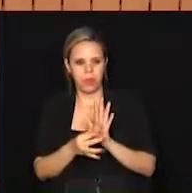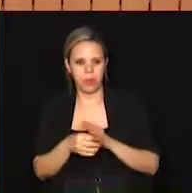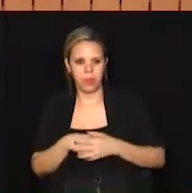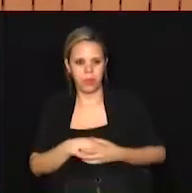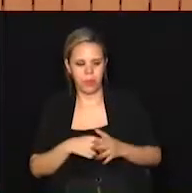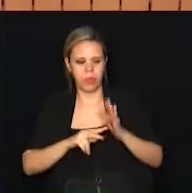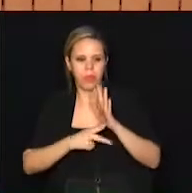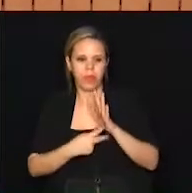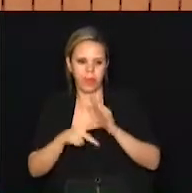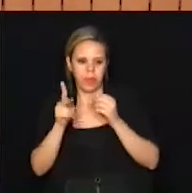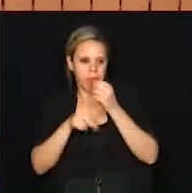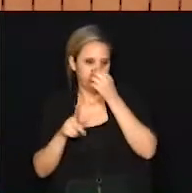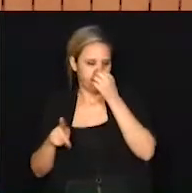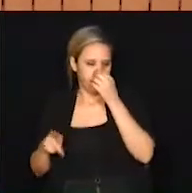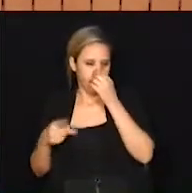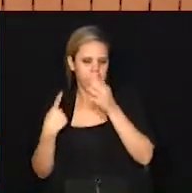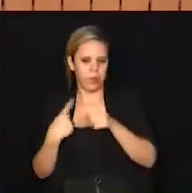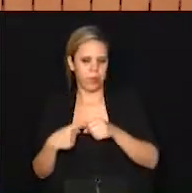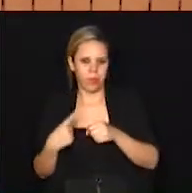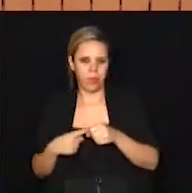Valeu aí, obrigado de novo aí.